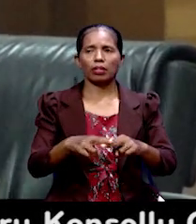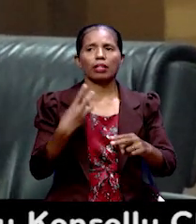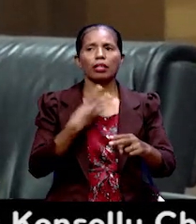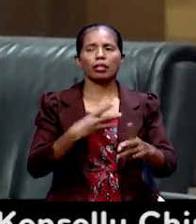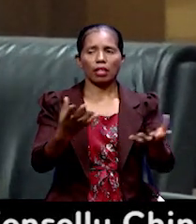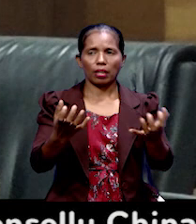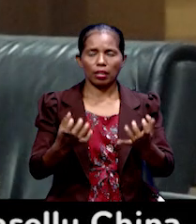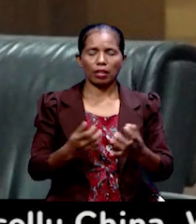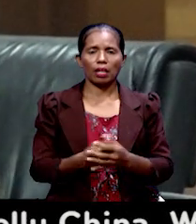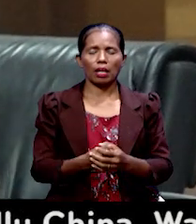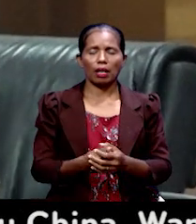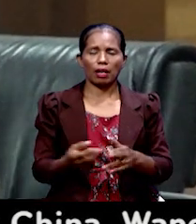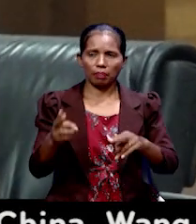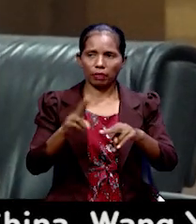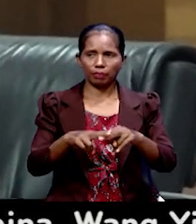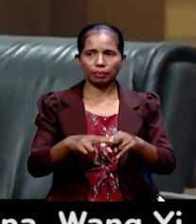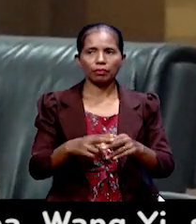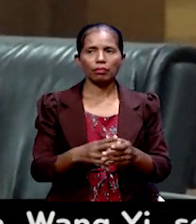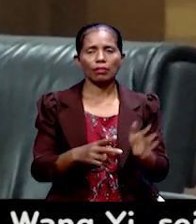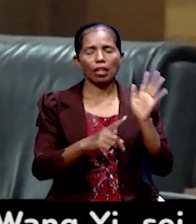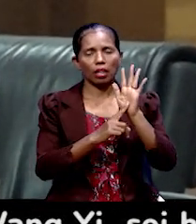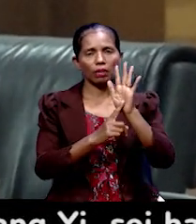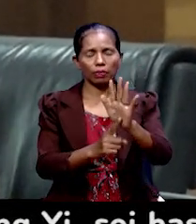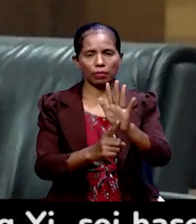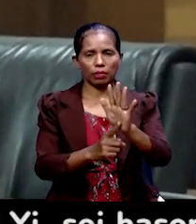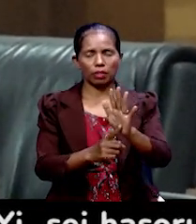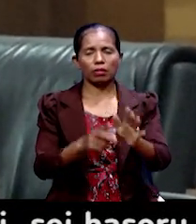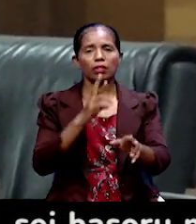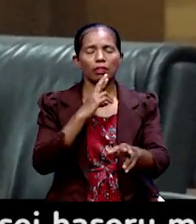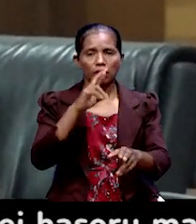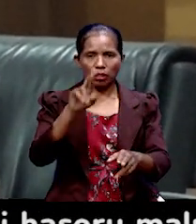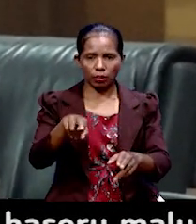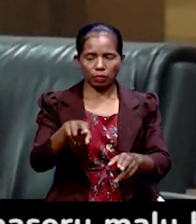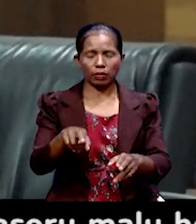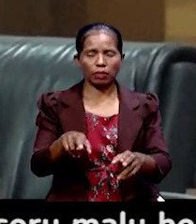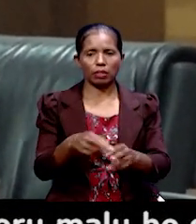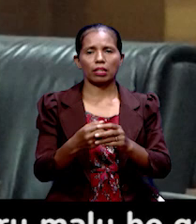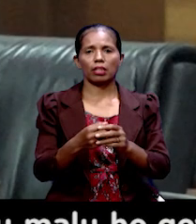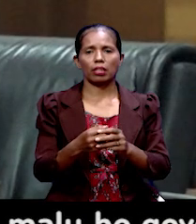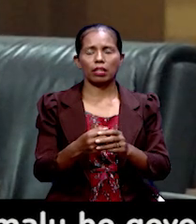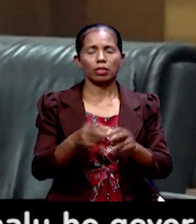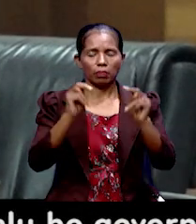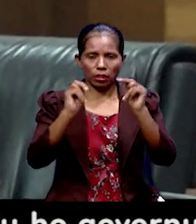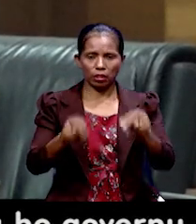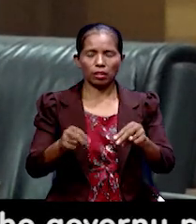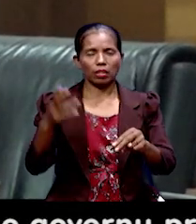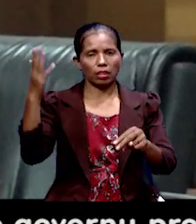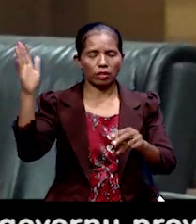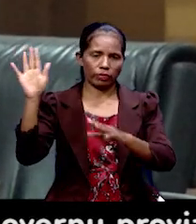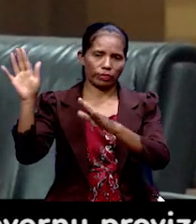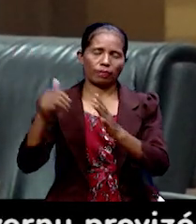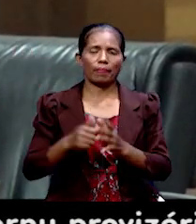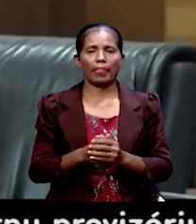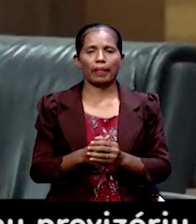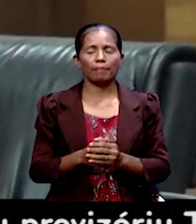aumenta detka ou de facto pratu responde duni ba necessidade de ser nebe ia bazen ba. Husi proposta